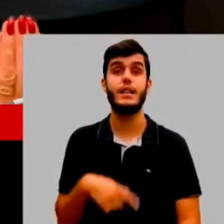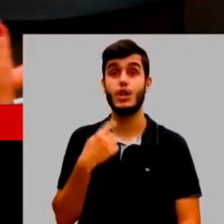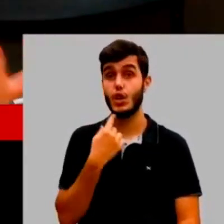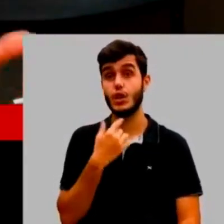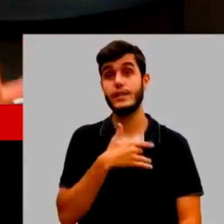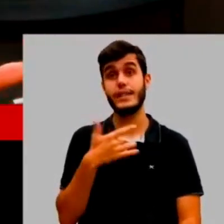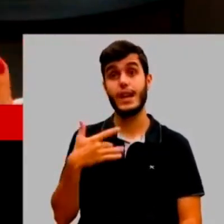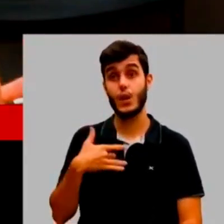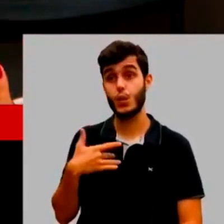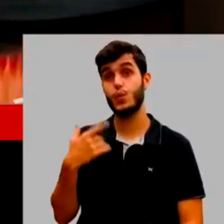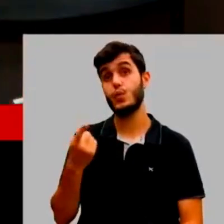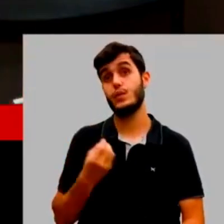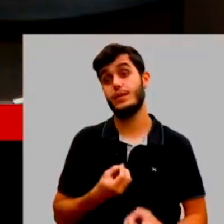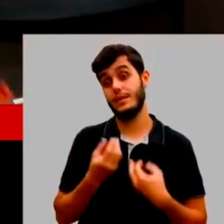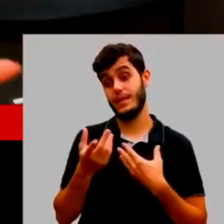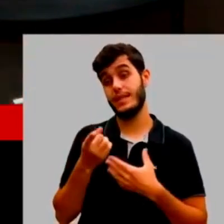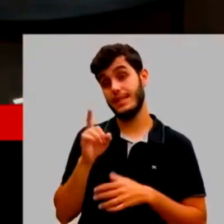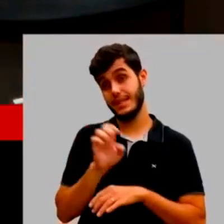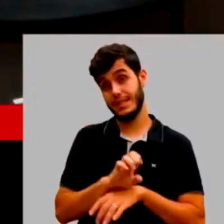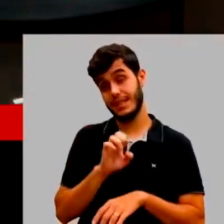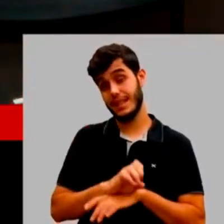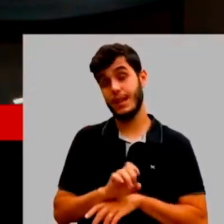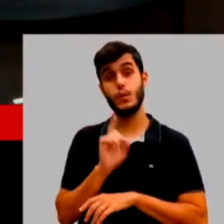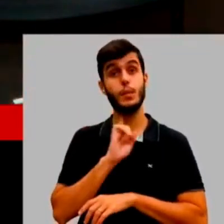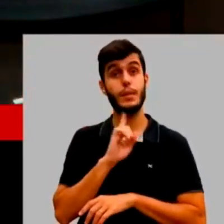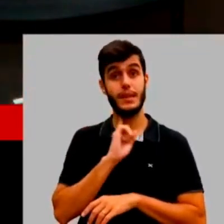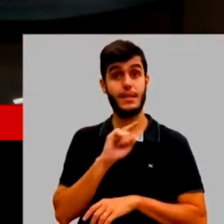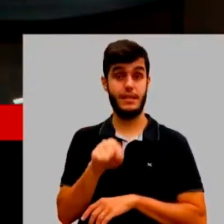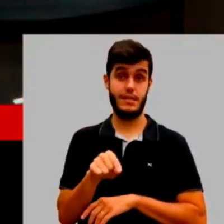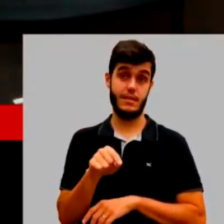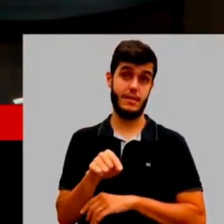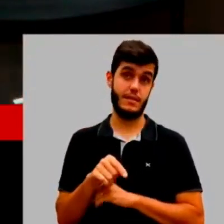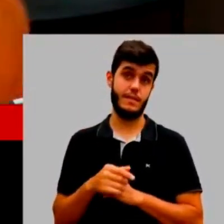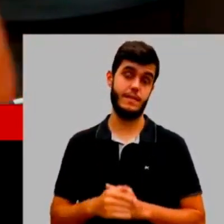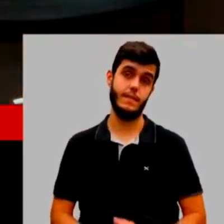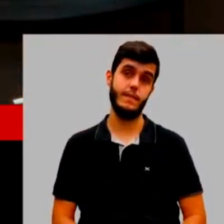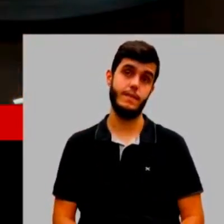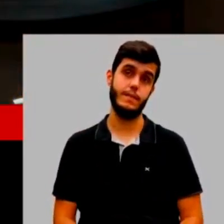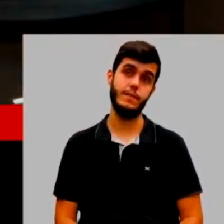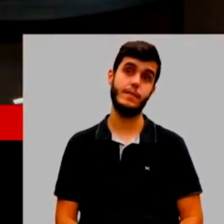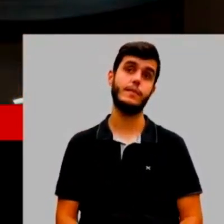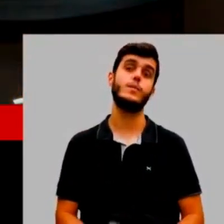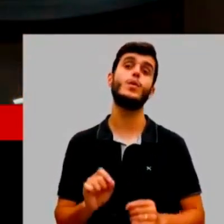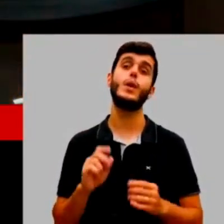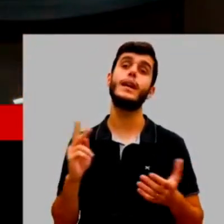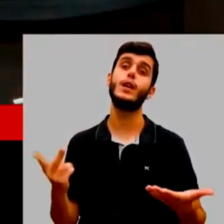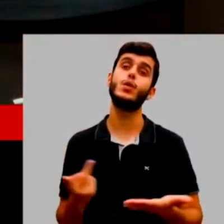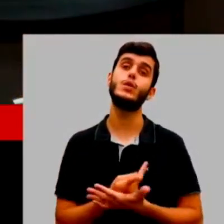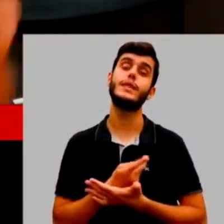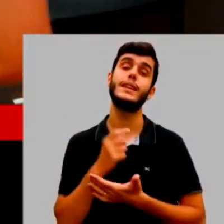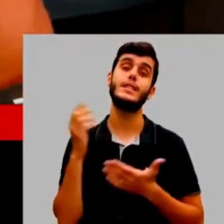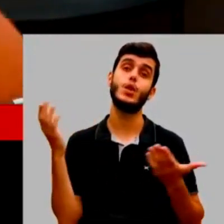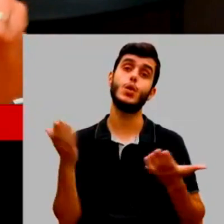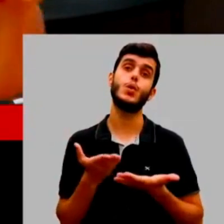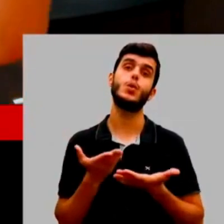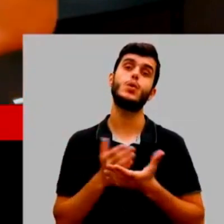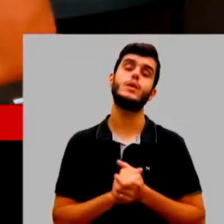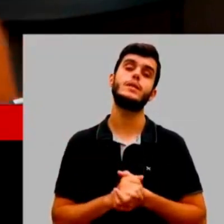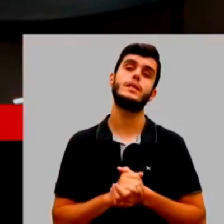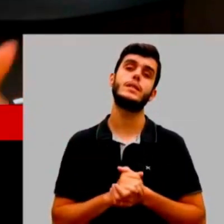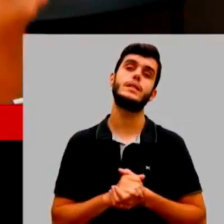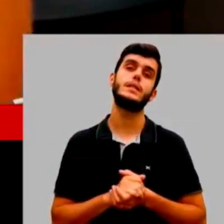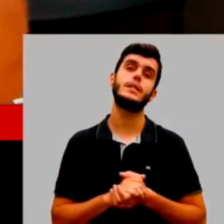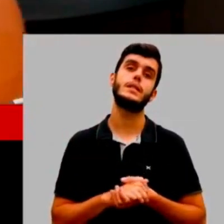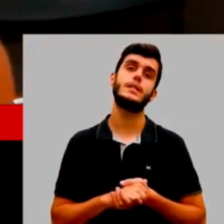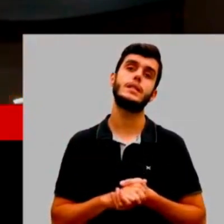saúde para o estado de Minas Gerais Trabalhando dentro desse estado de Minas Gerais e o que que acontece hoje é só